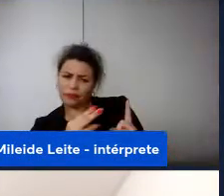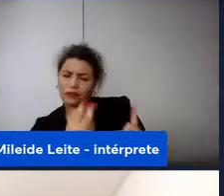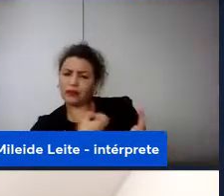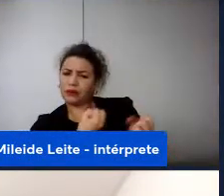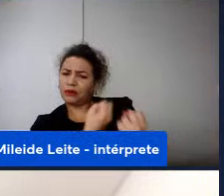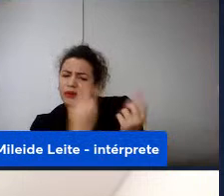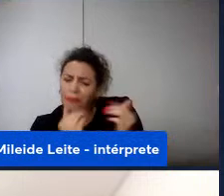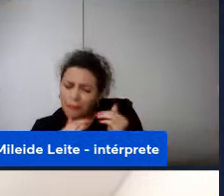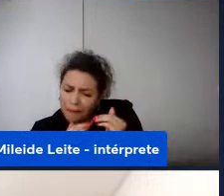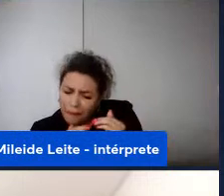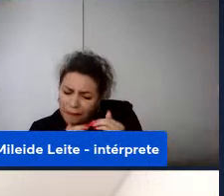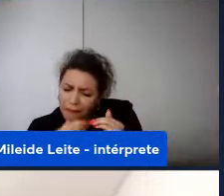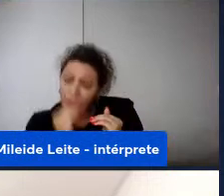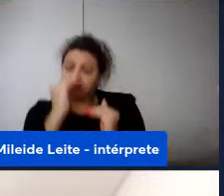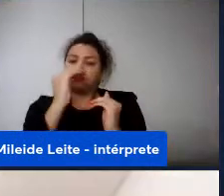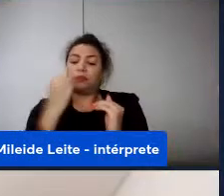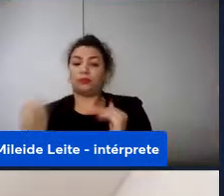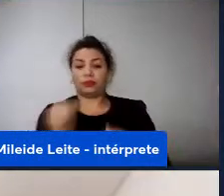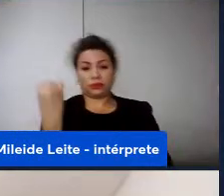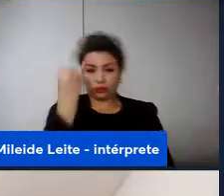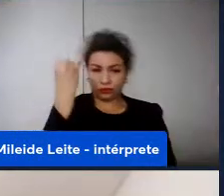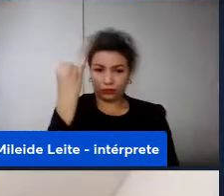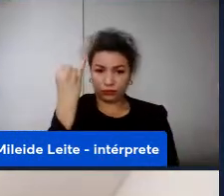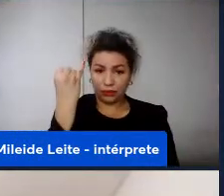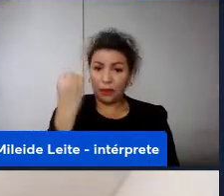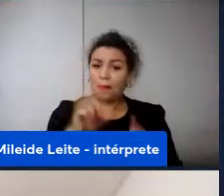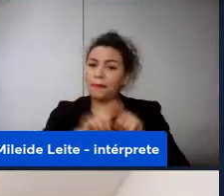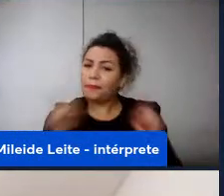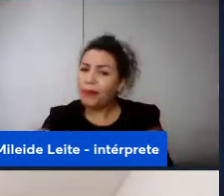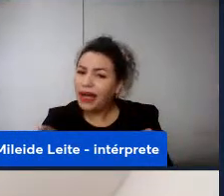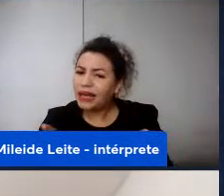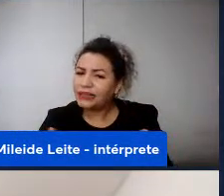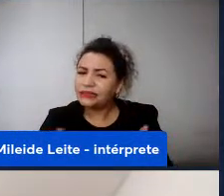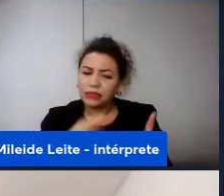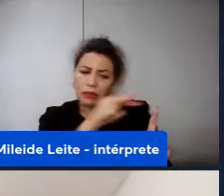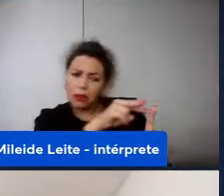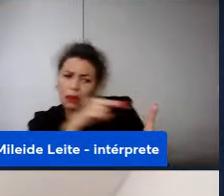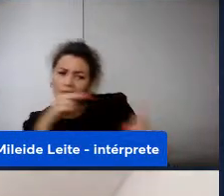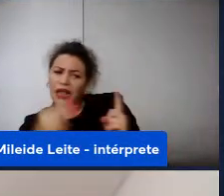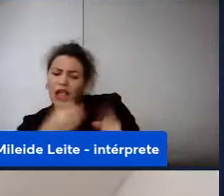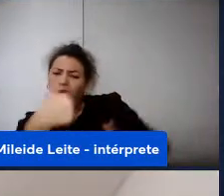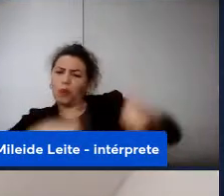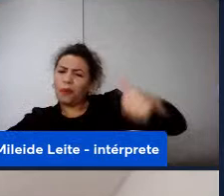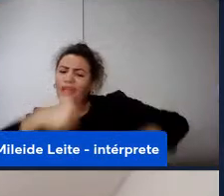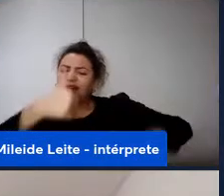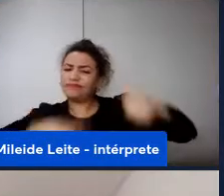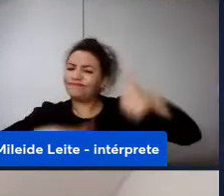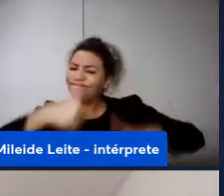gente deu um salto importante. Mas, do ponto de vista qualitativo,